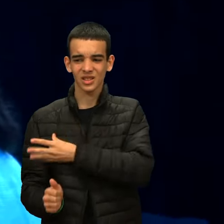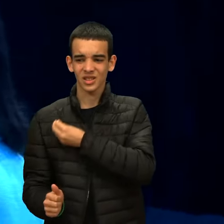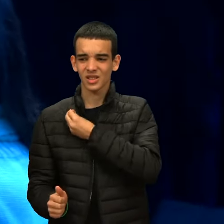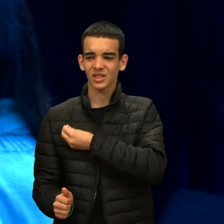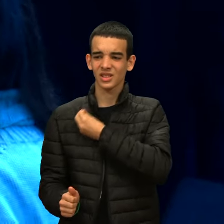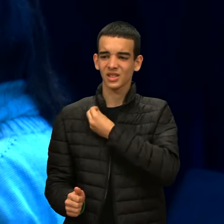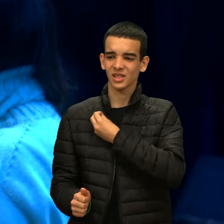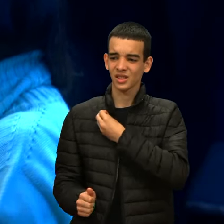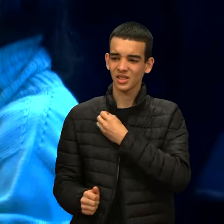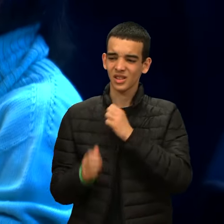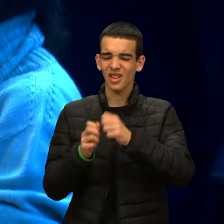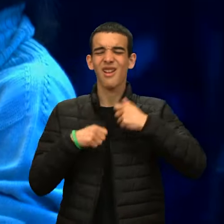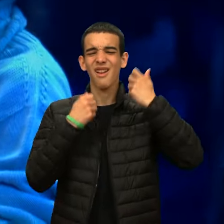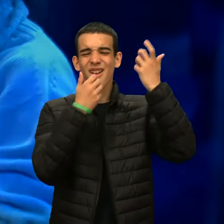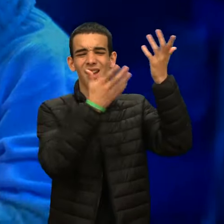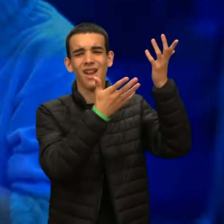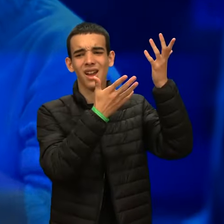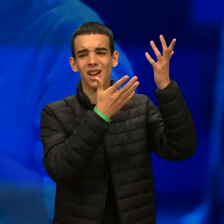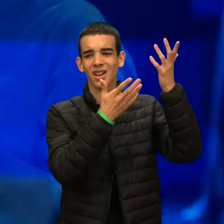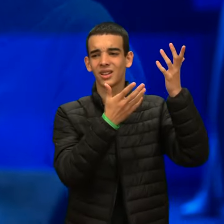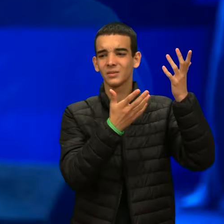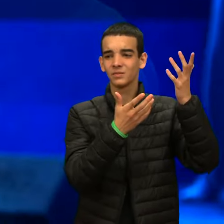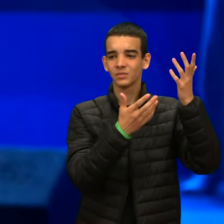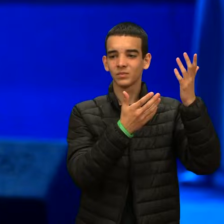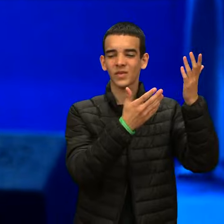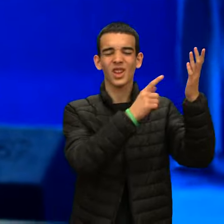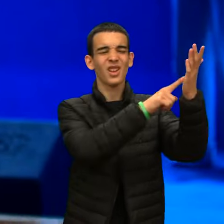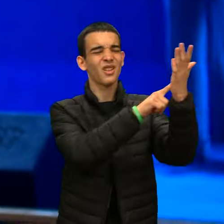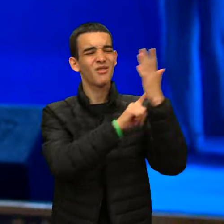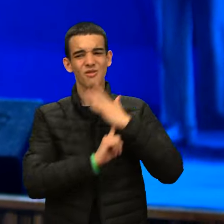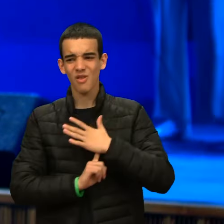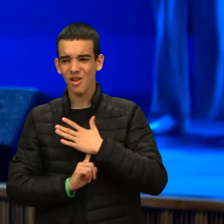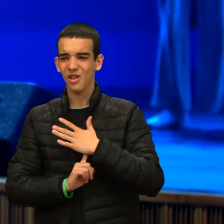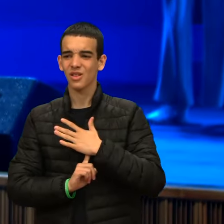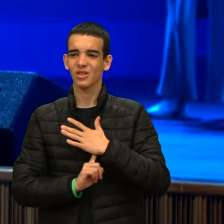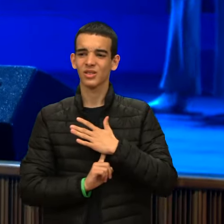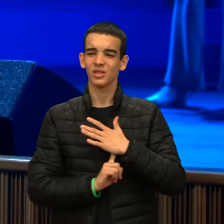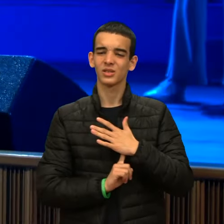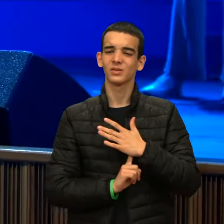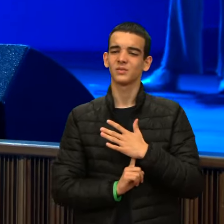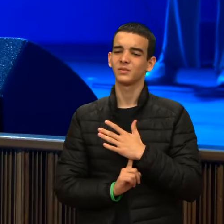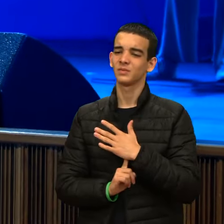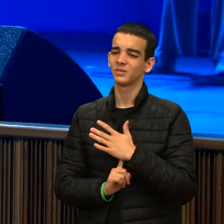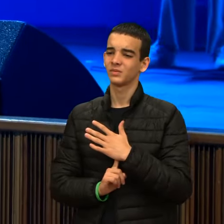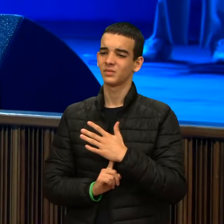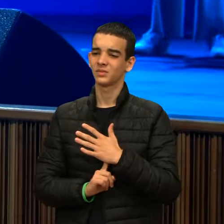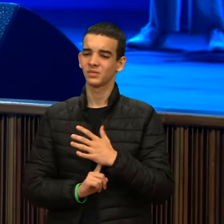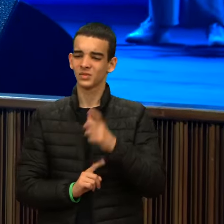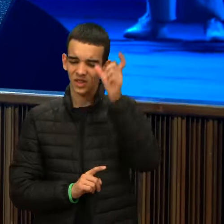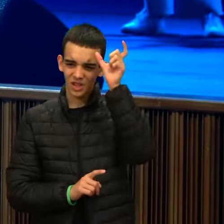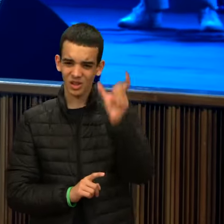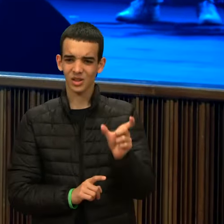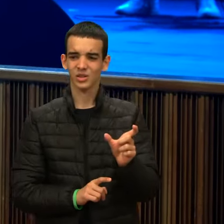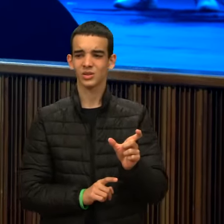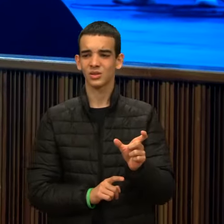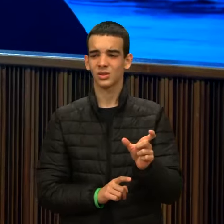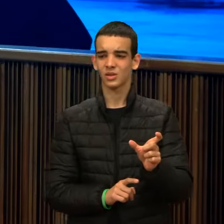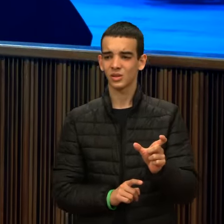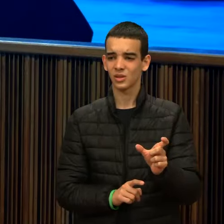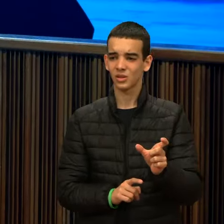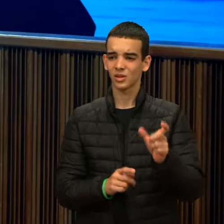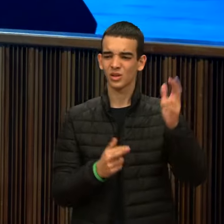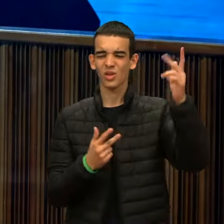mãos. Me ajuda a ser uma pessoa assim como o Senhor é. Em nome